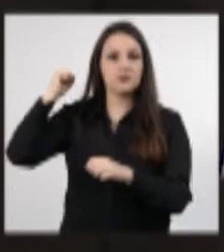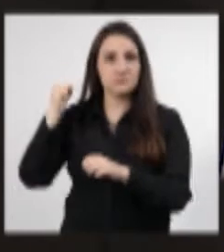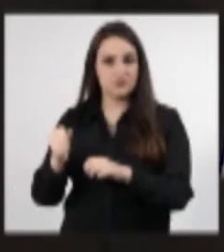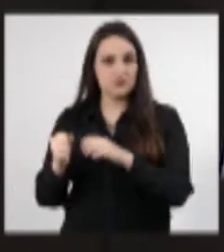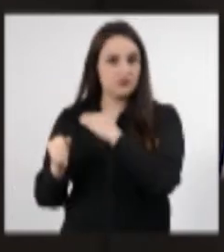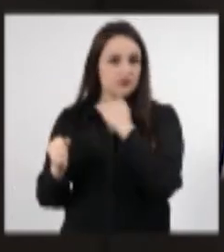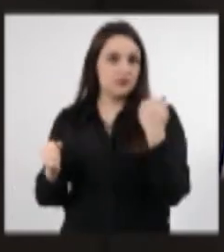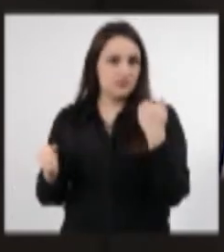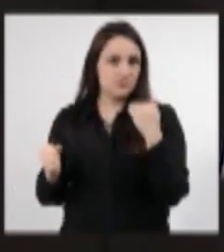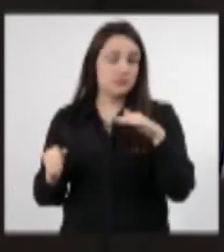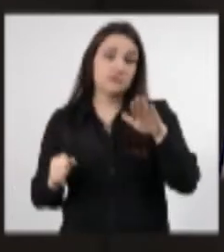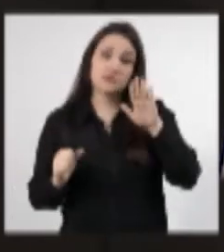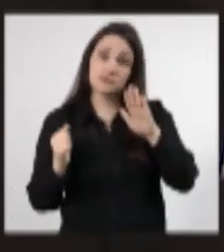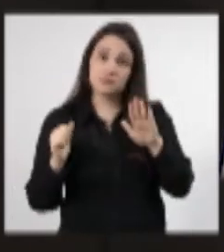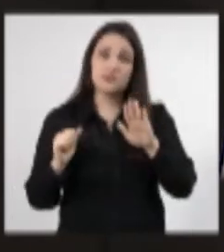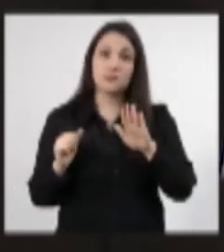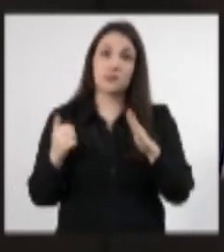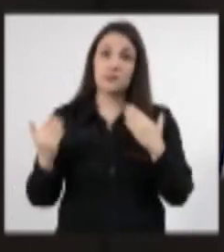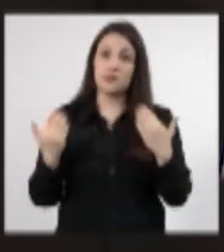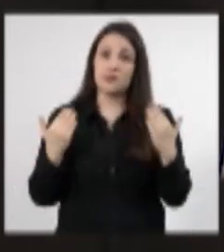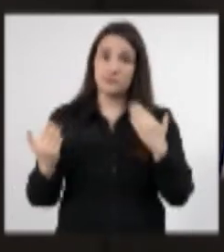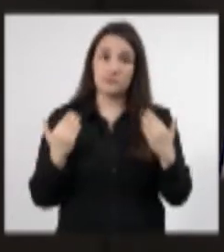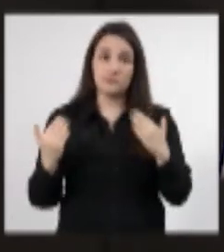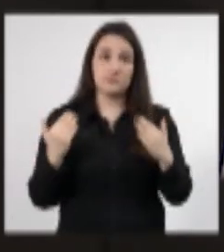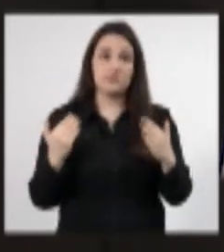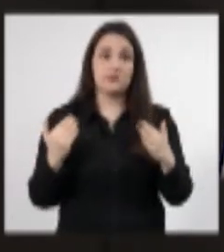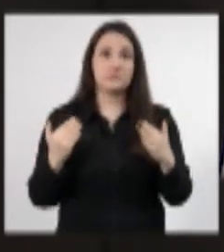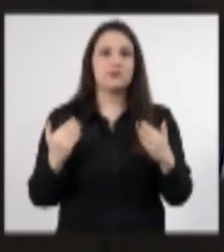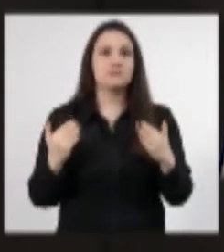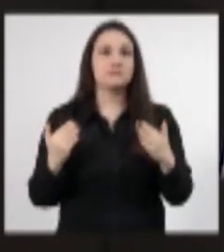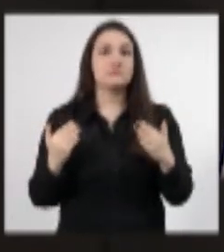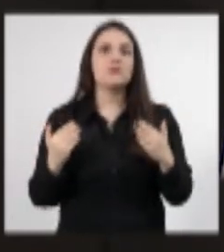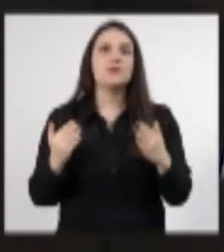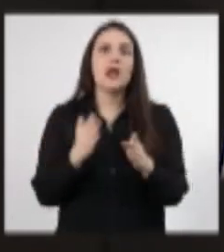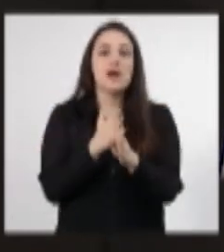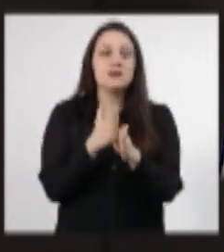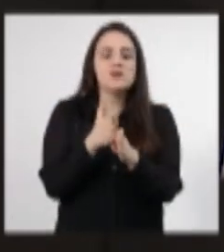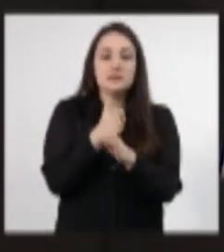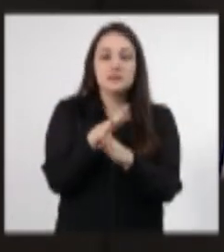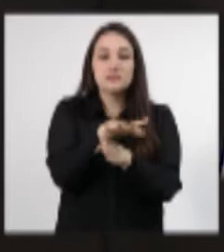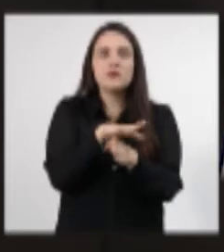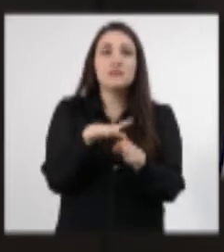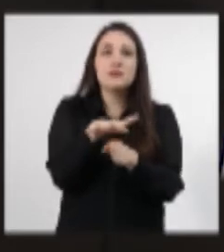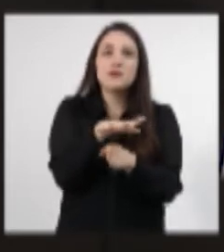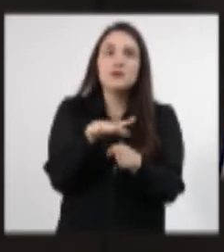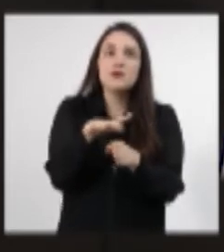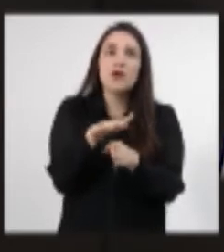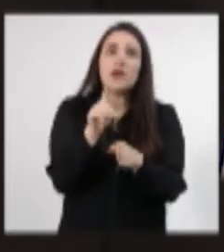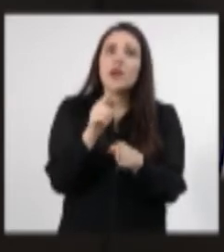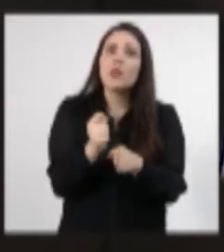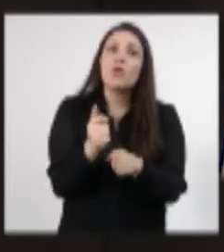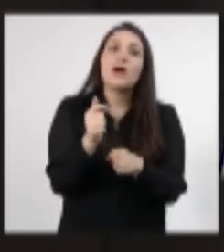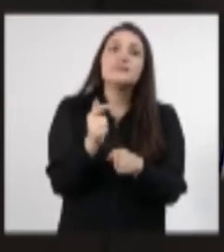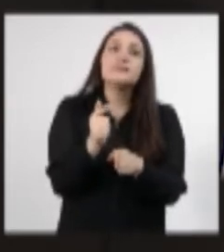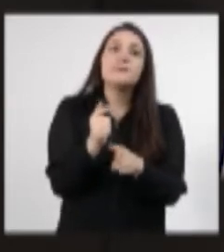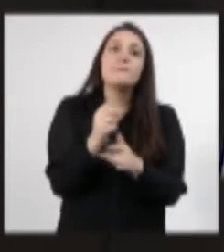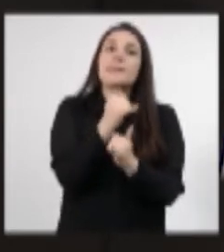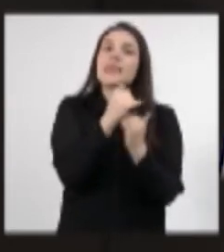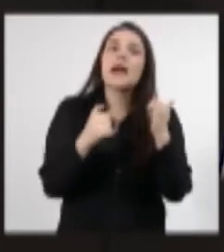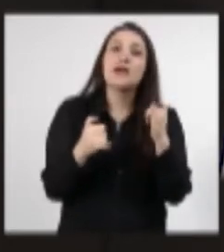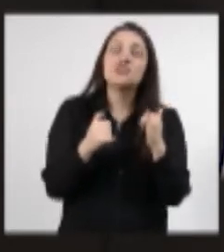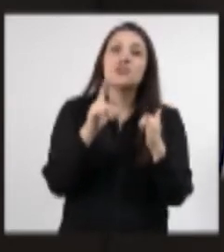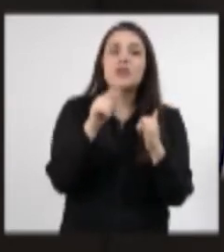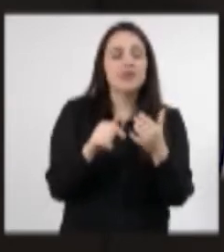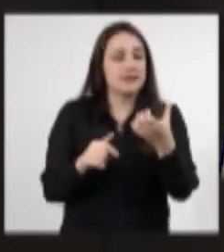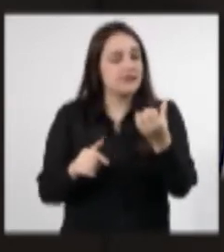409 mortes, a região de fronteira, por si só, representa 62% desses